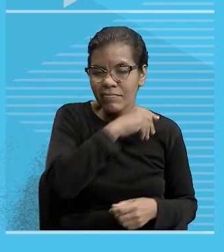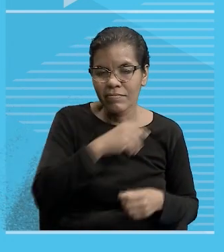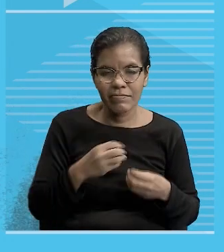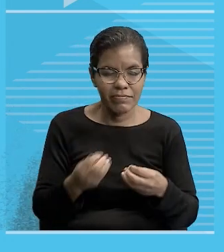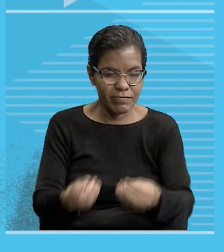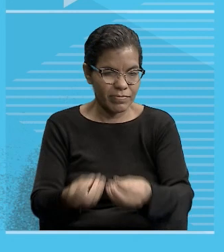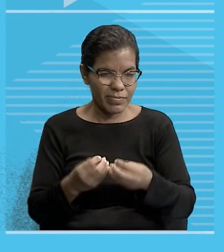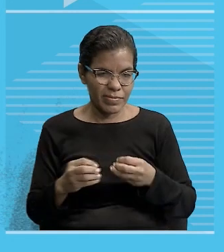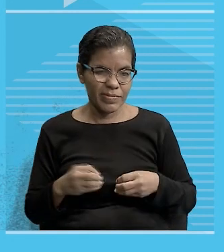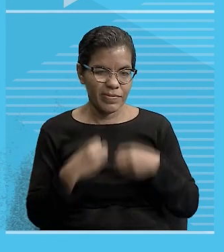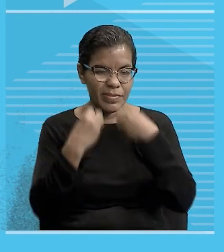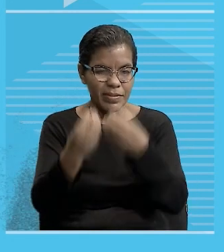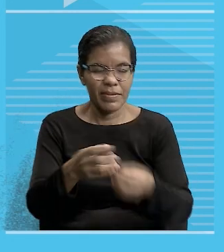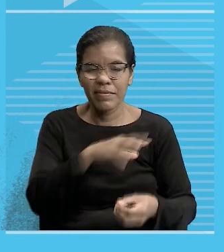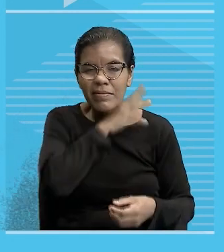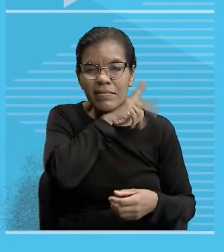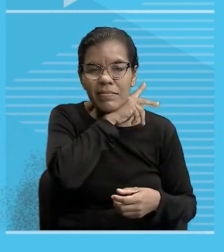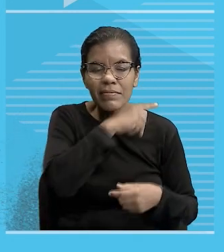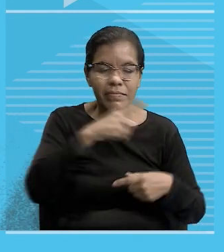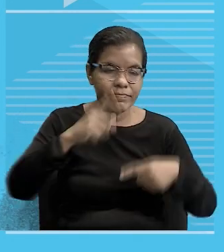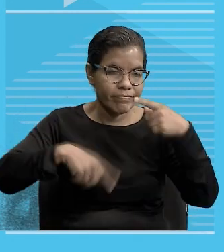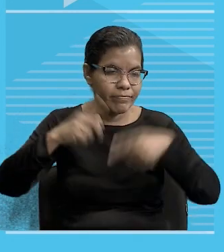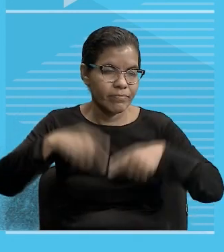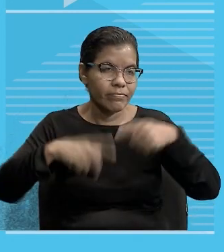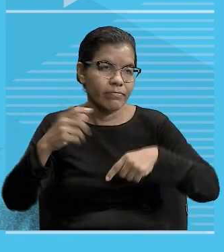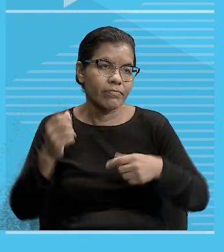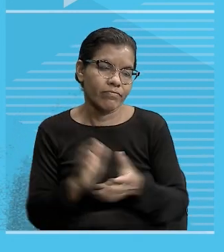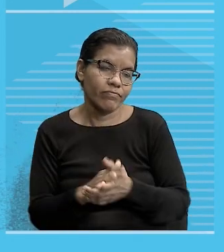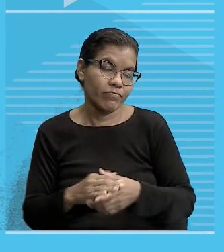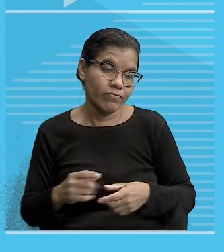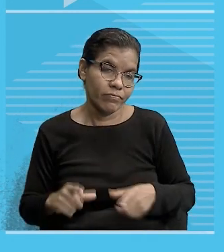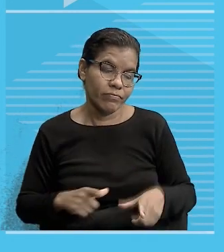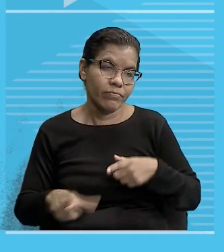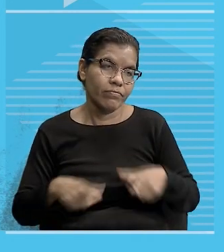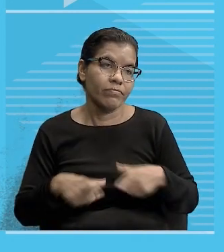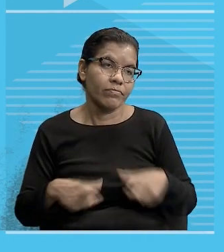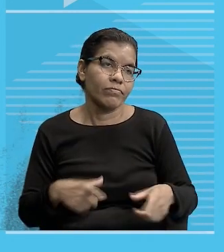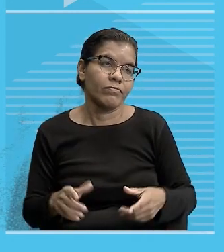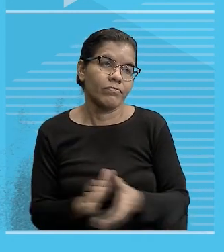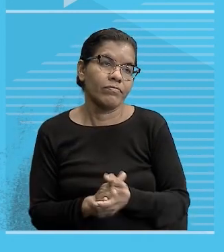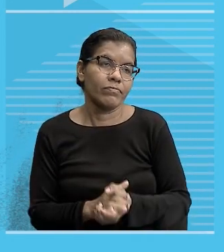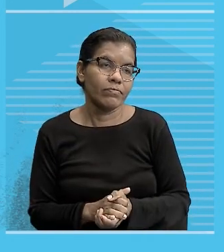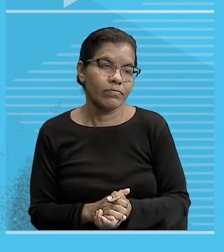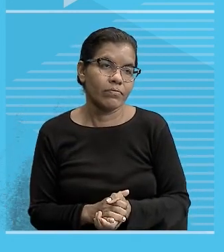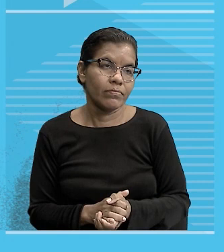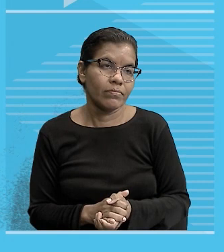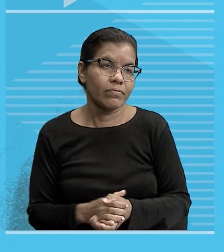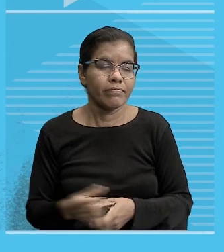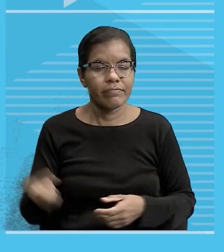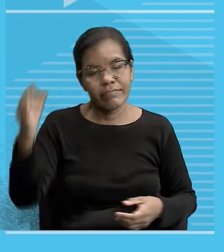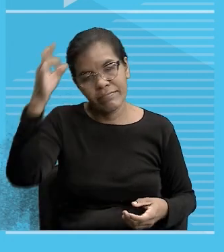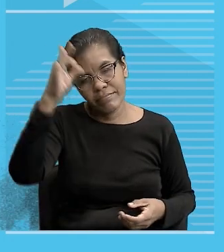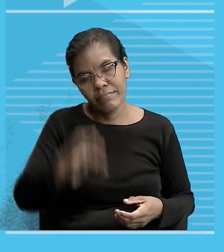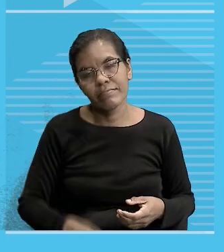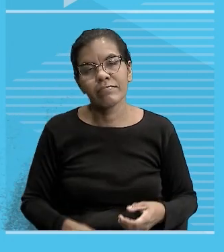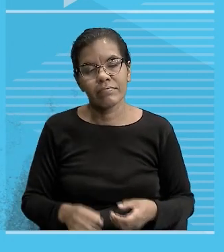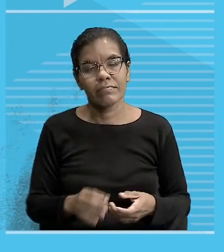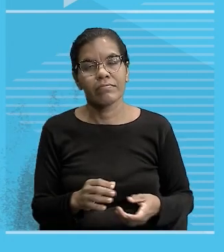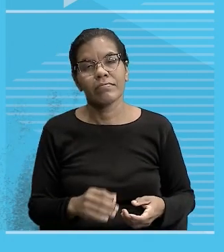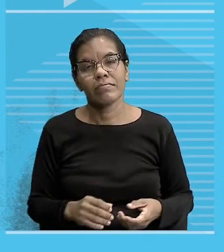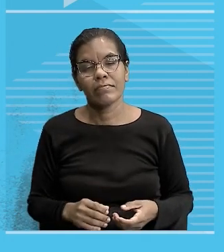se você oferecer um péssimo produto ou serviço Com toda certeza